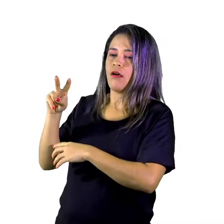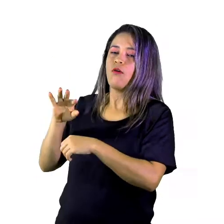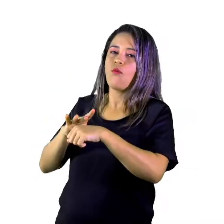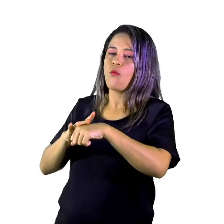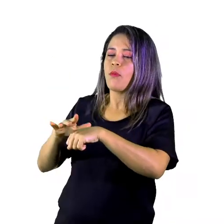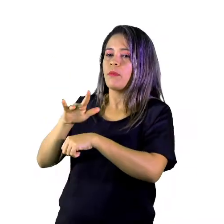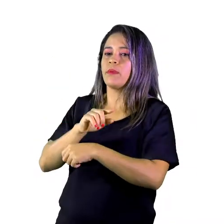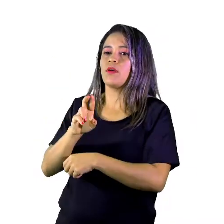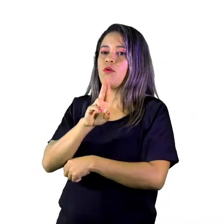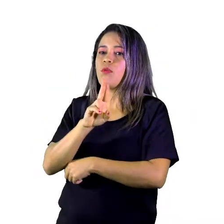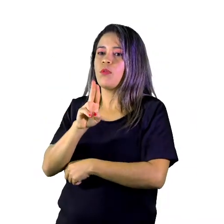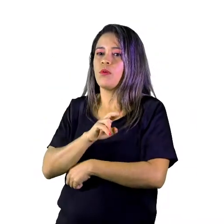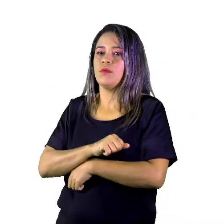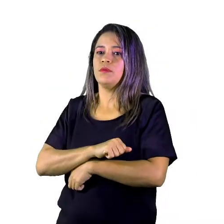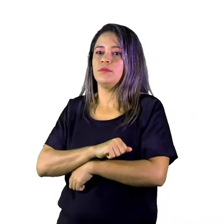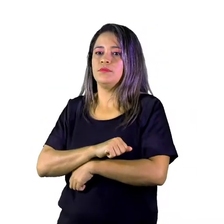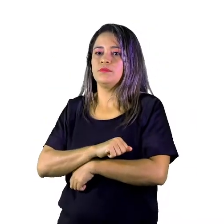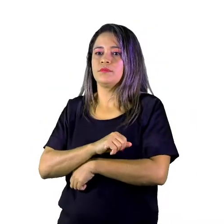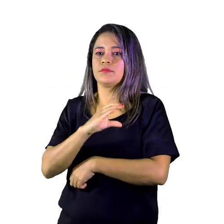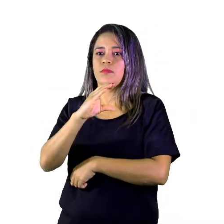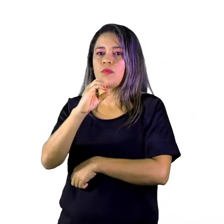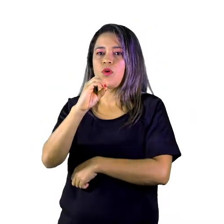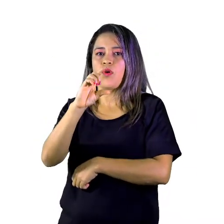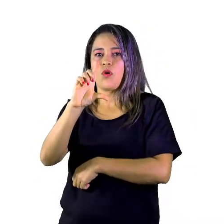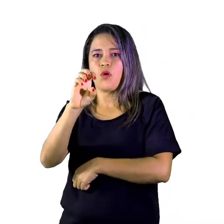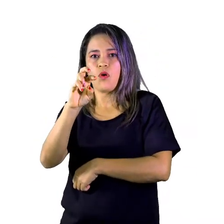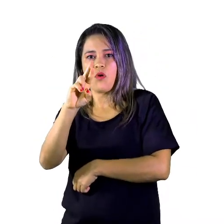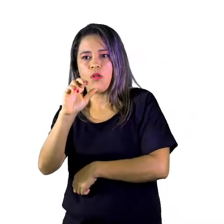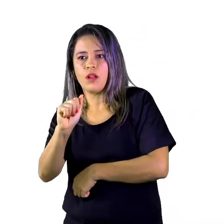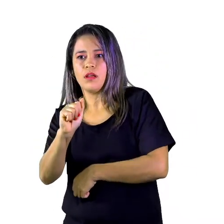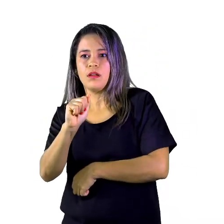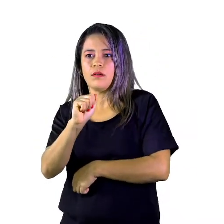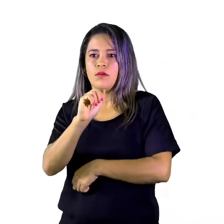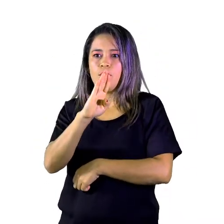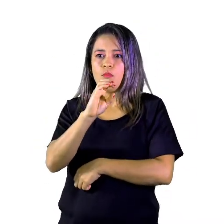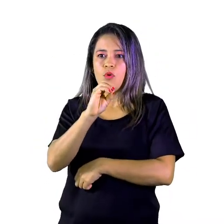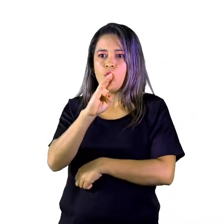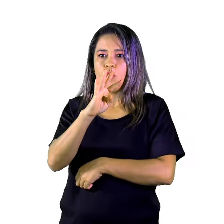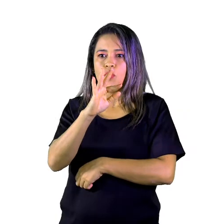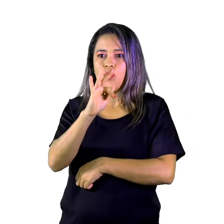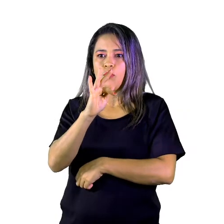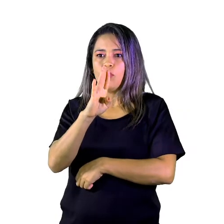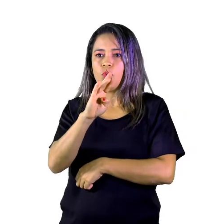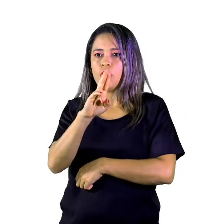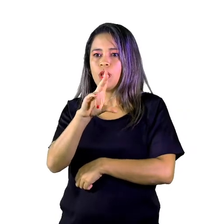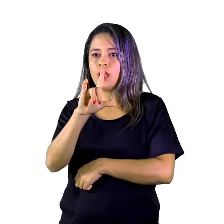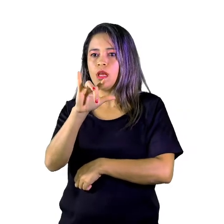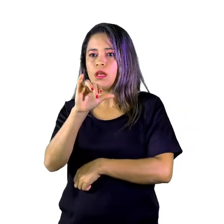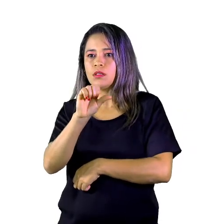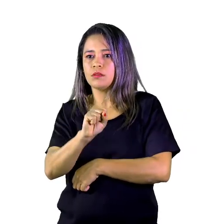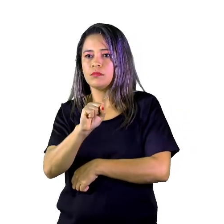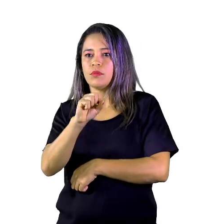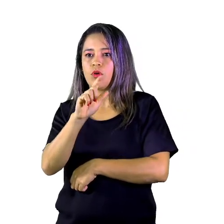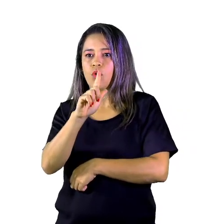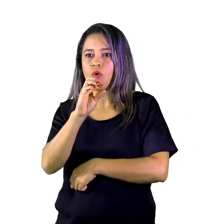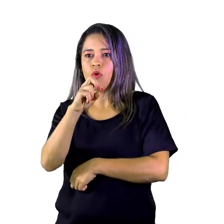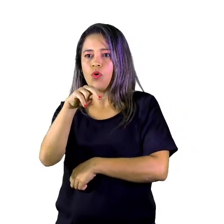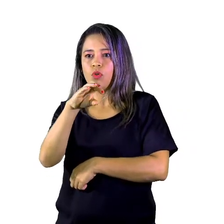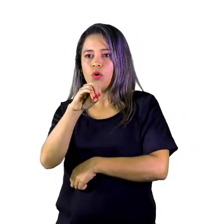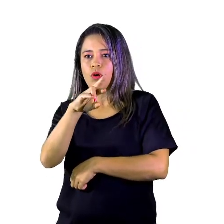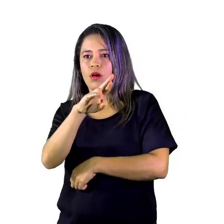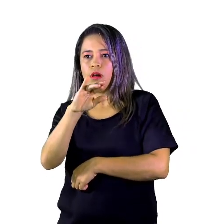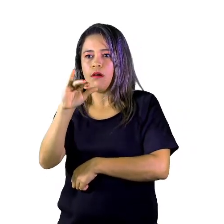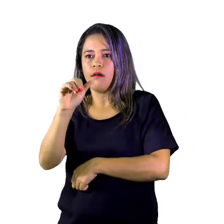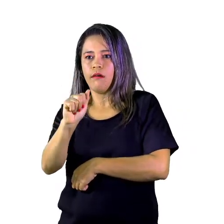bacterianas, que são, por exemplo, a cólera, o botulismo, a sífilis, a gonorreia, a